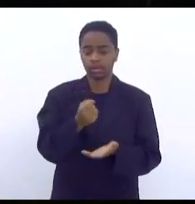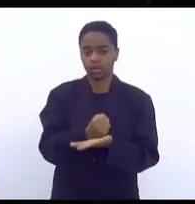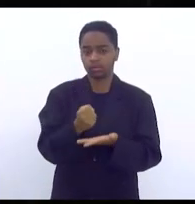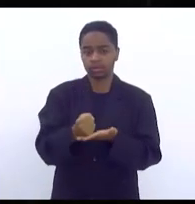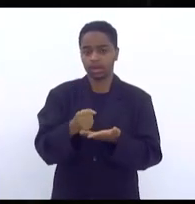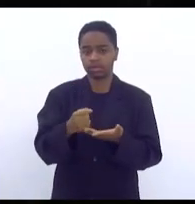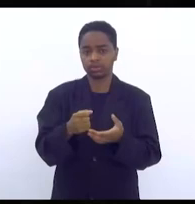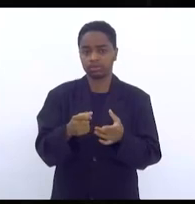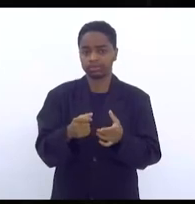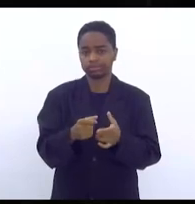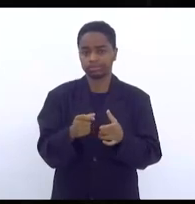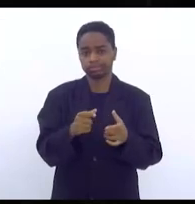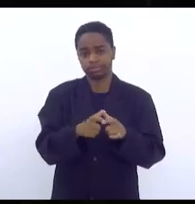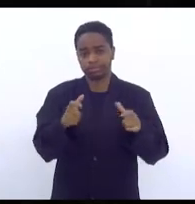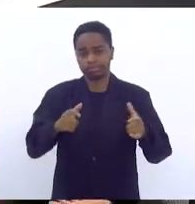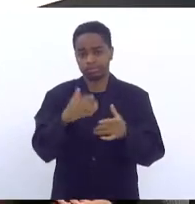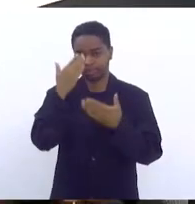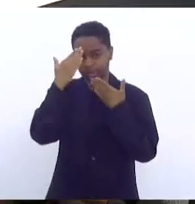é isso obrigada